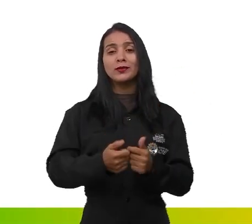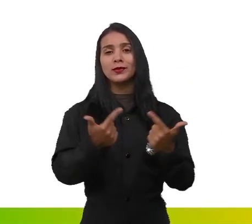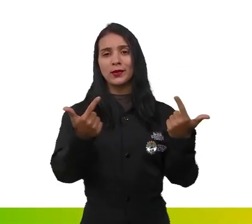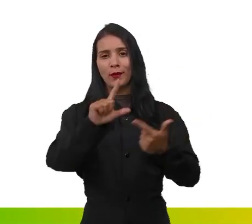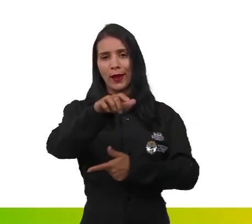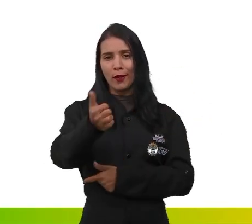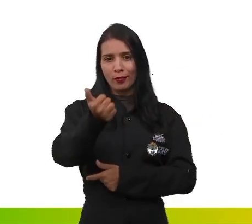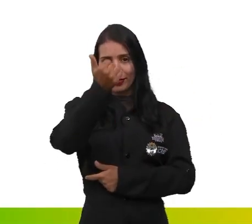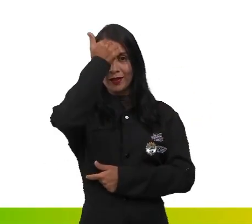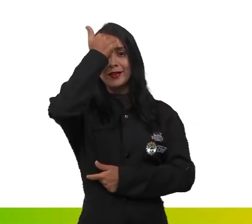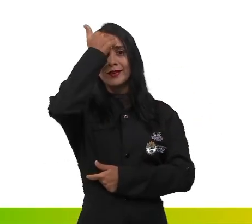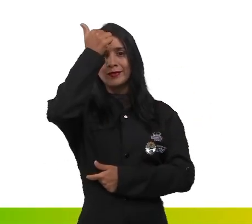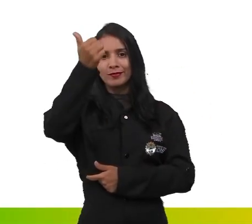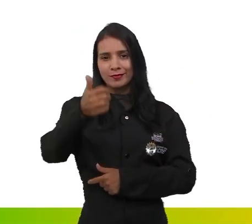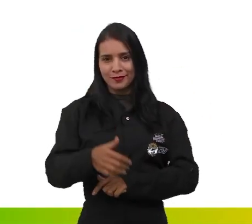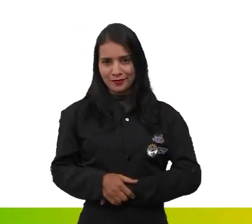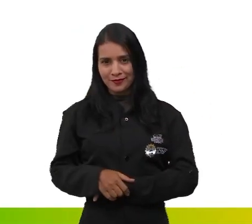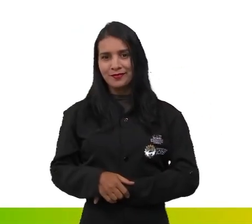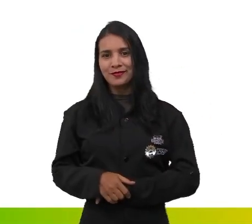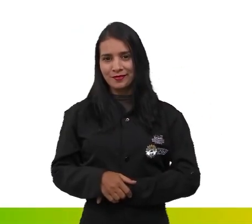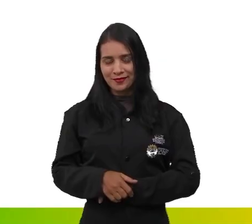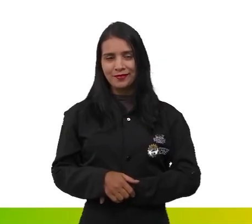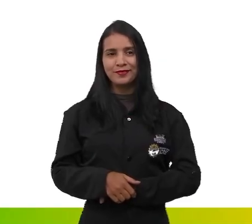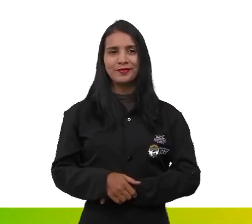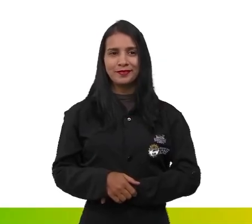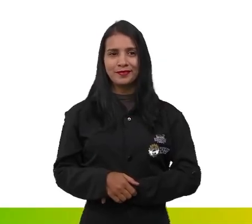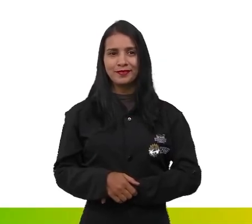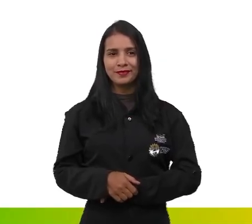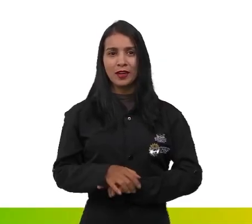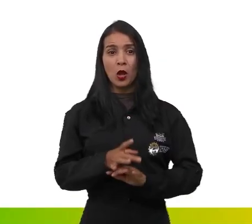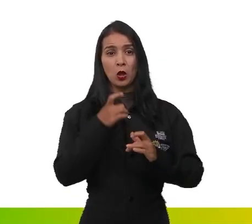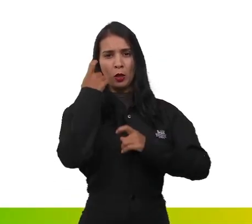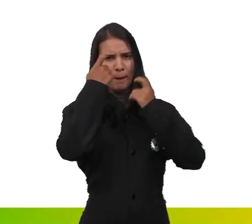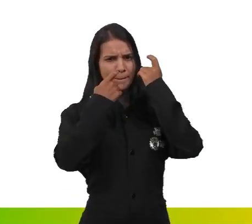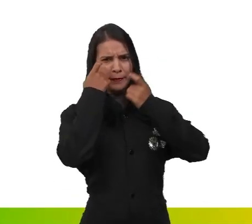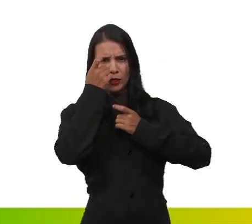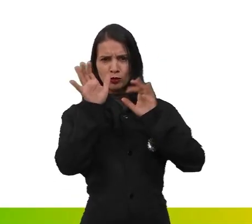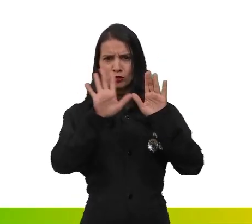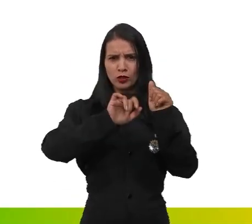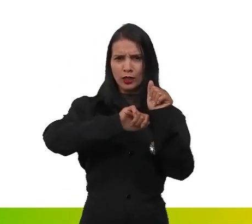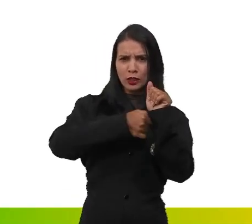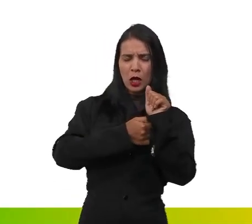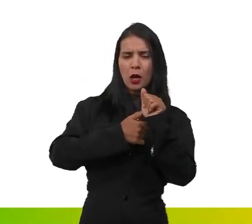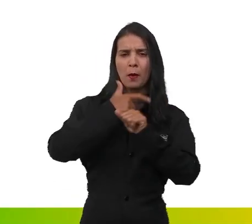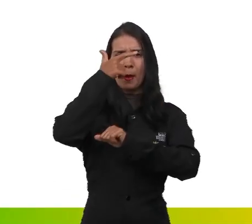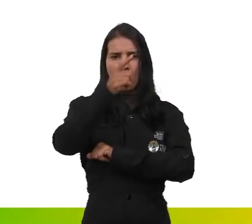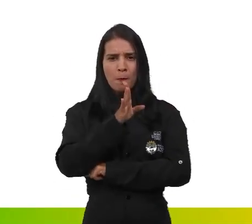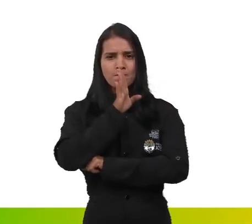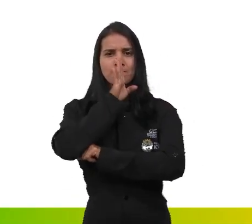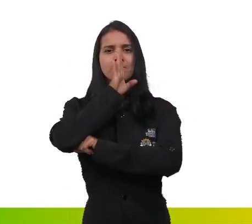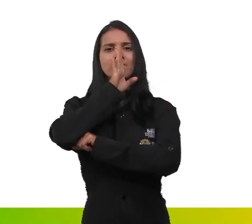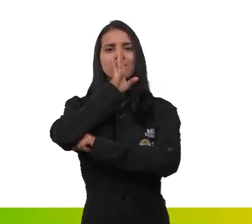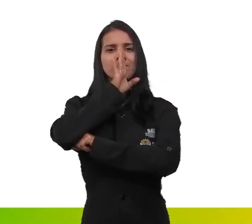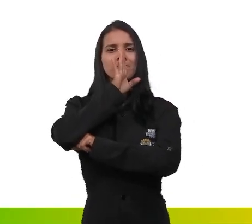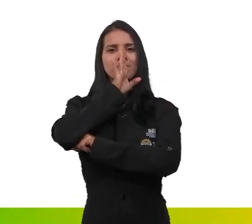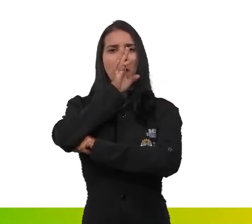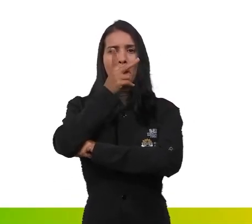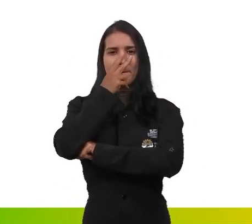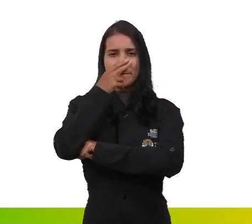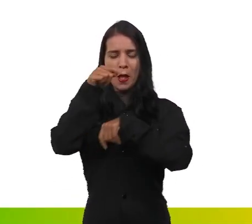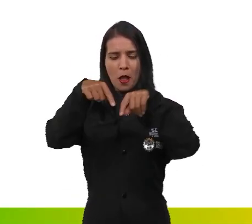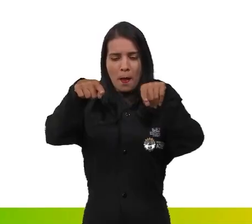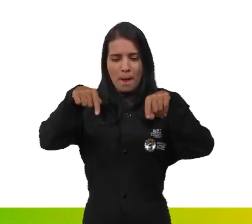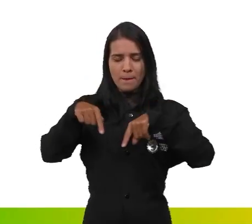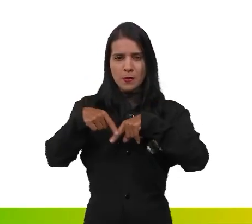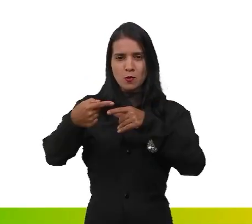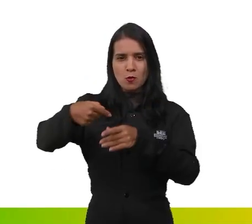o ano com o pé esquerdo. Não te preocupes por tu secreto, sou uma tumba. Ou seja, não